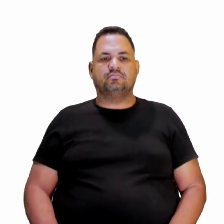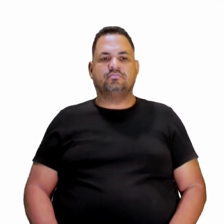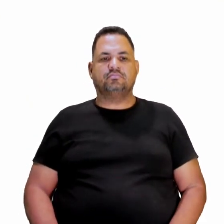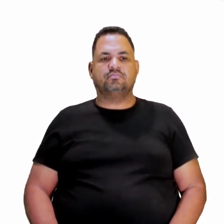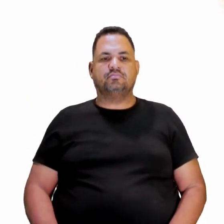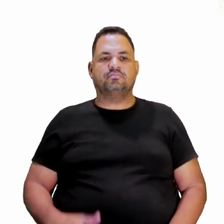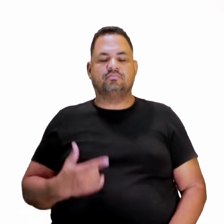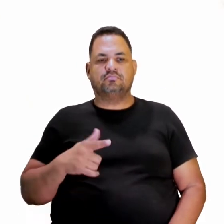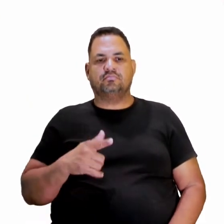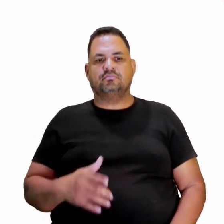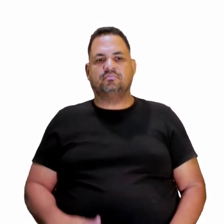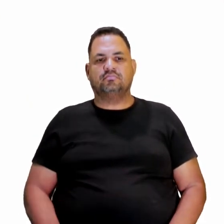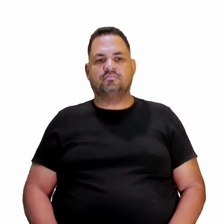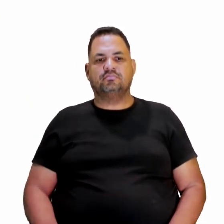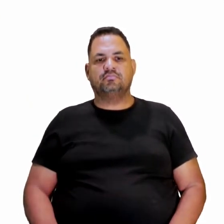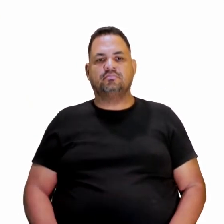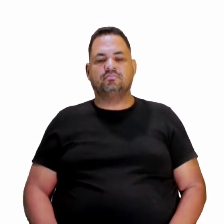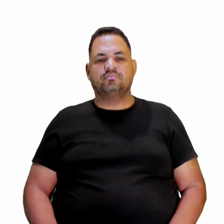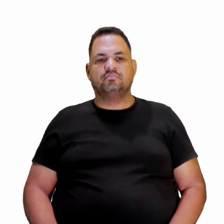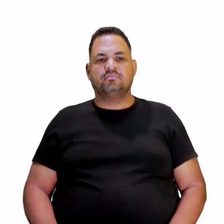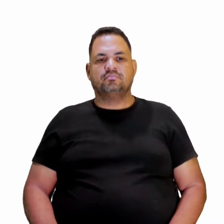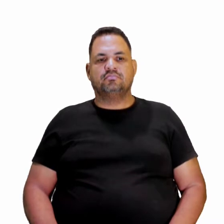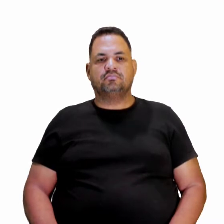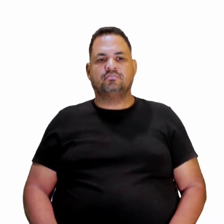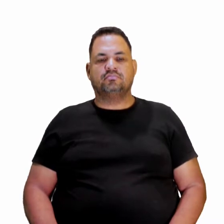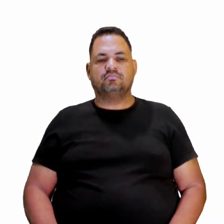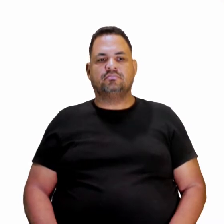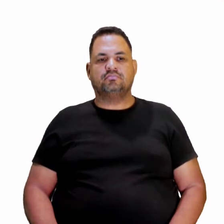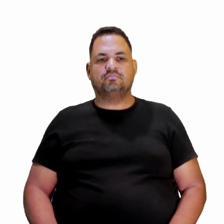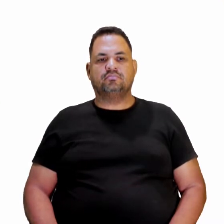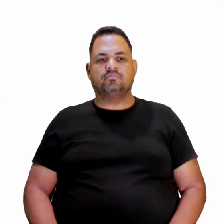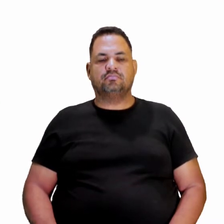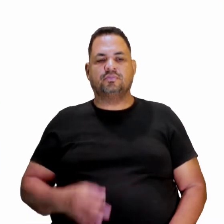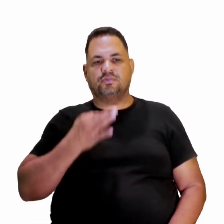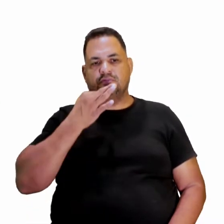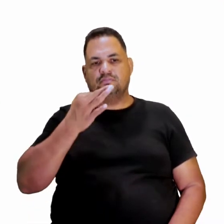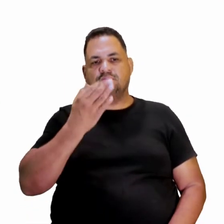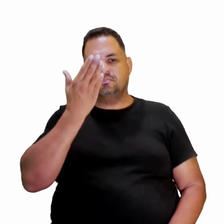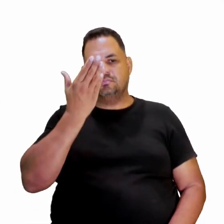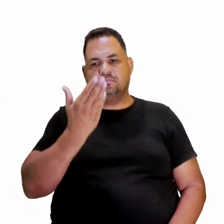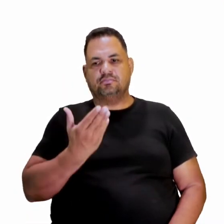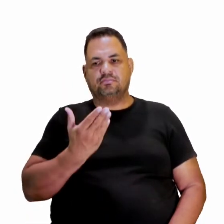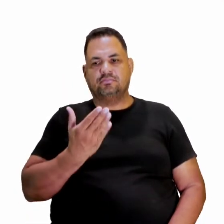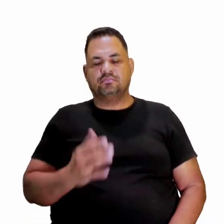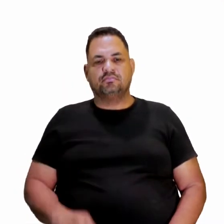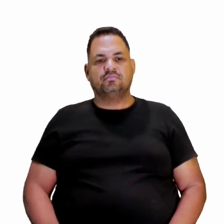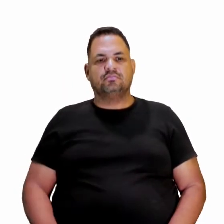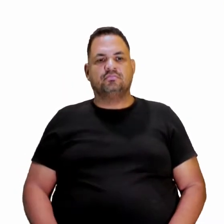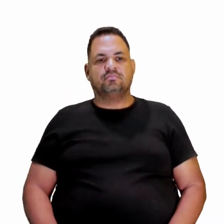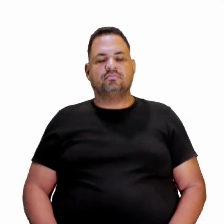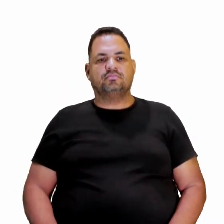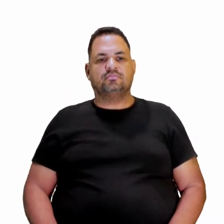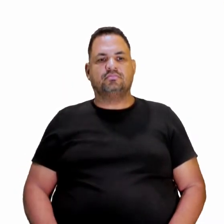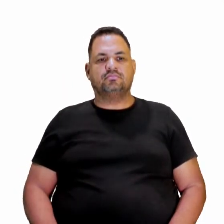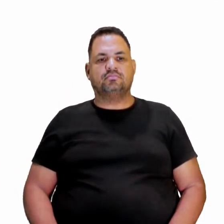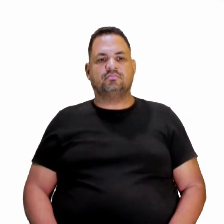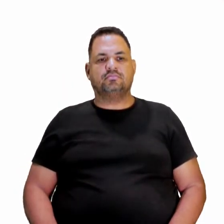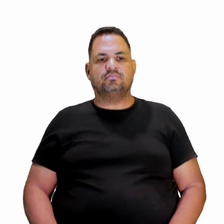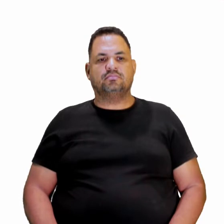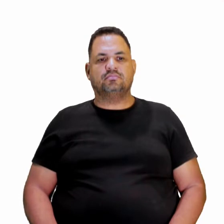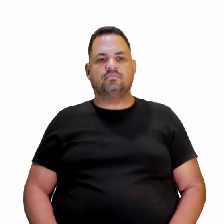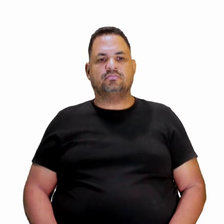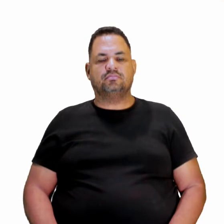sem conjugação, tá? Vamos supor que fosse assim, ó. Vamos supor que fosse assim. To stay.